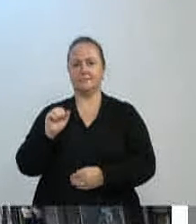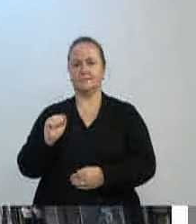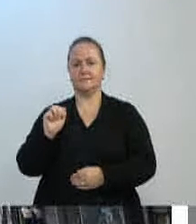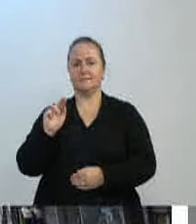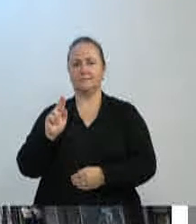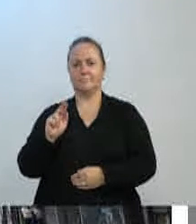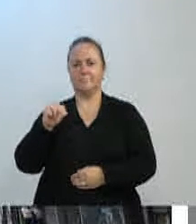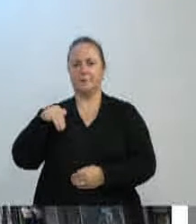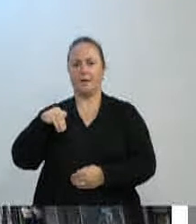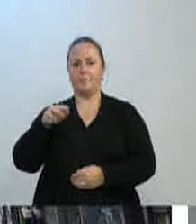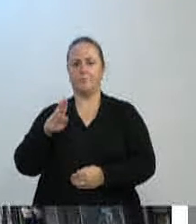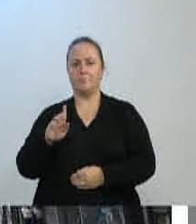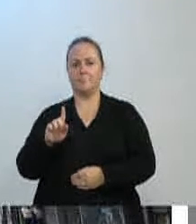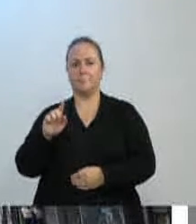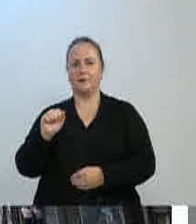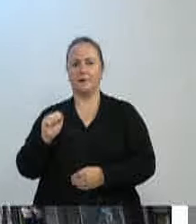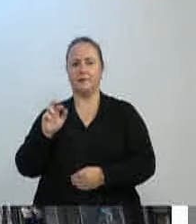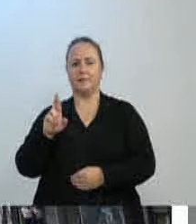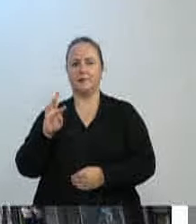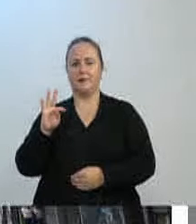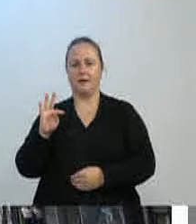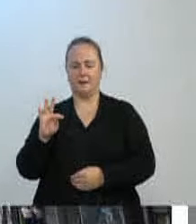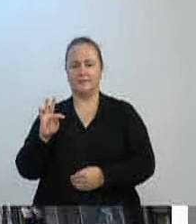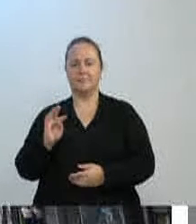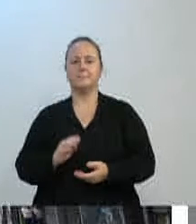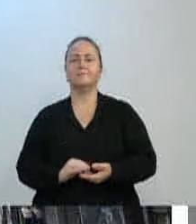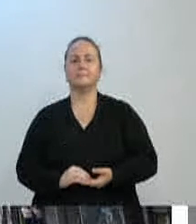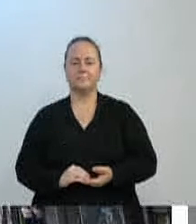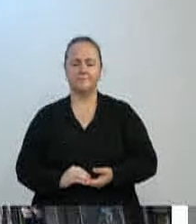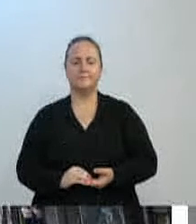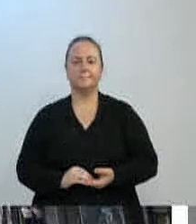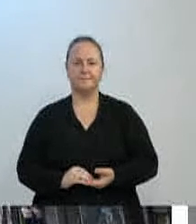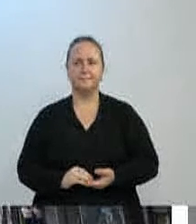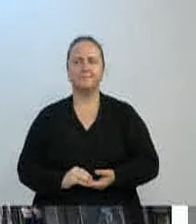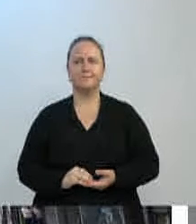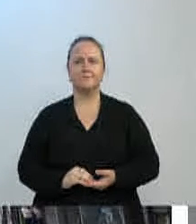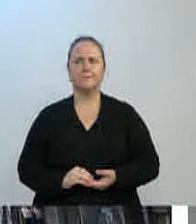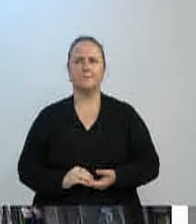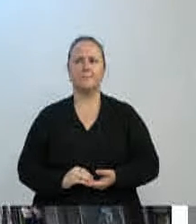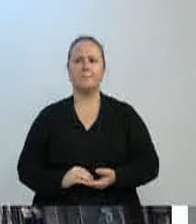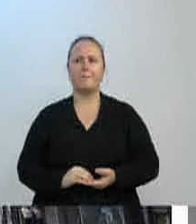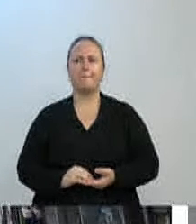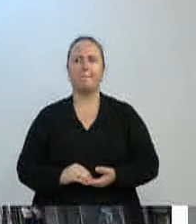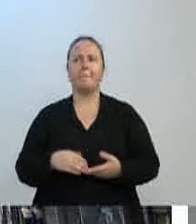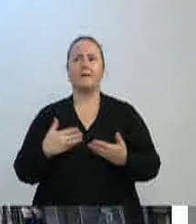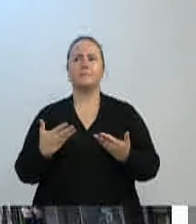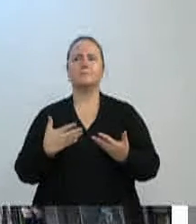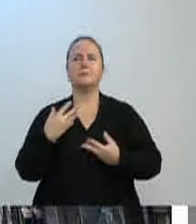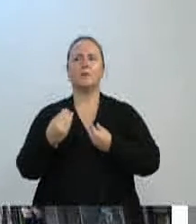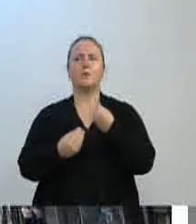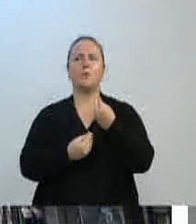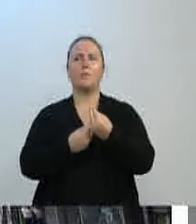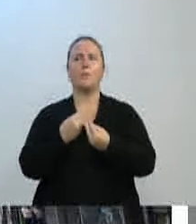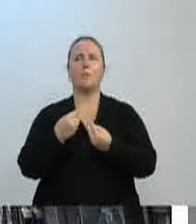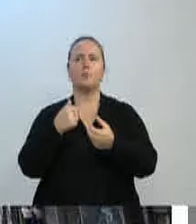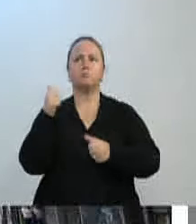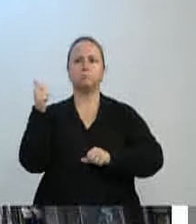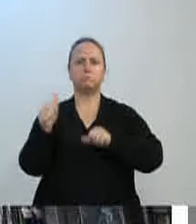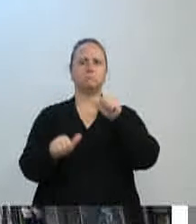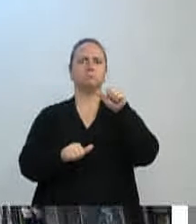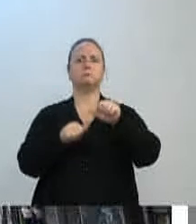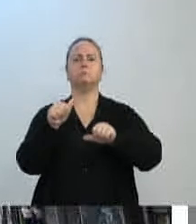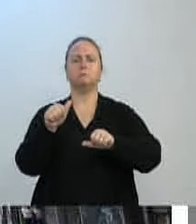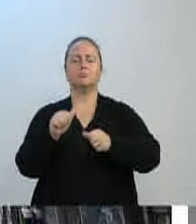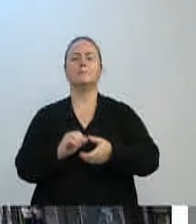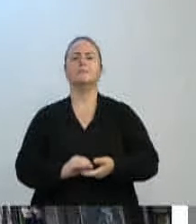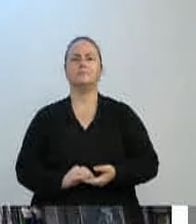do Grosenbacher. Tá? E, assim, vejam no que se transformou aquela casa. E